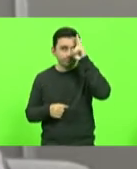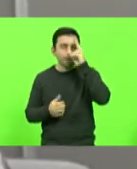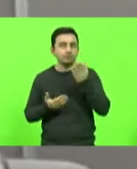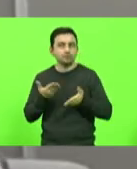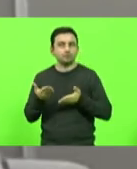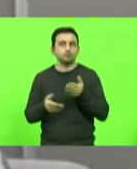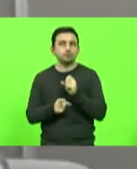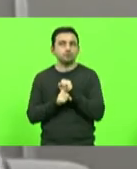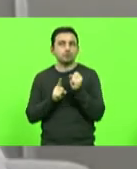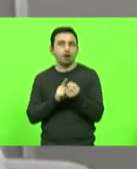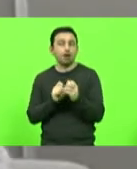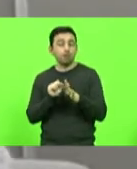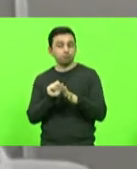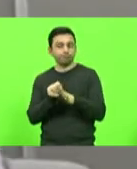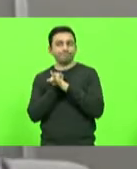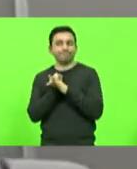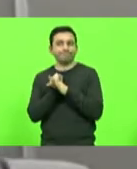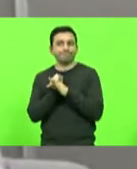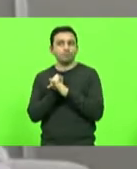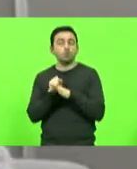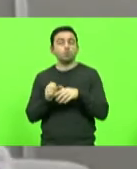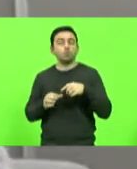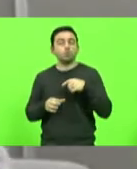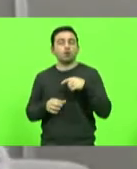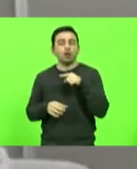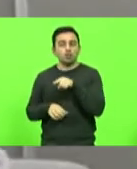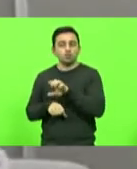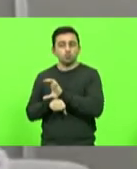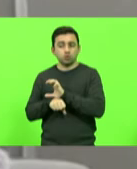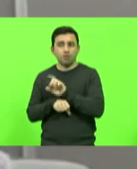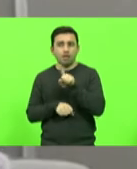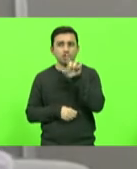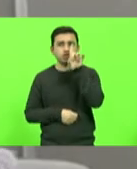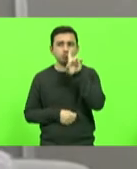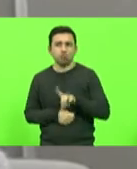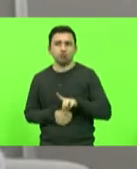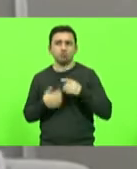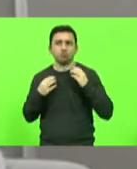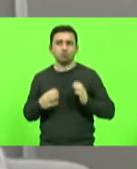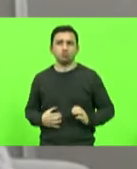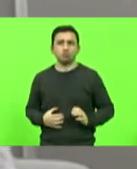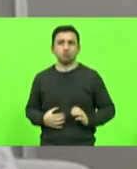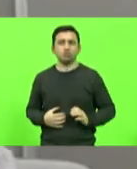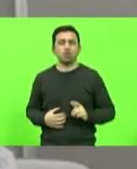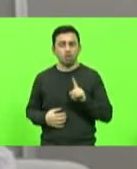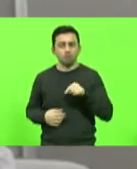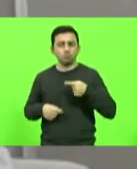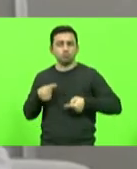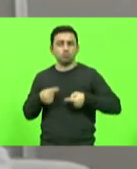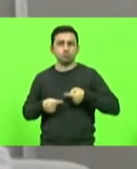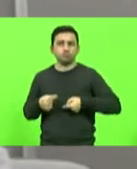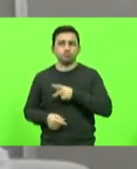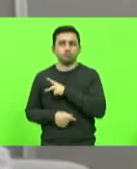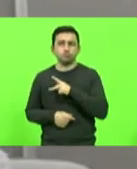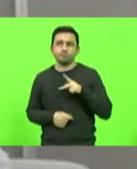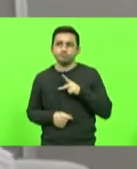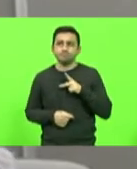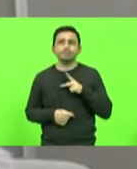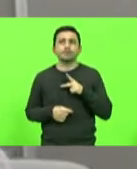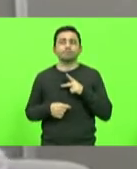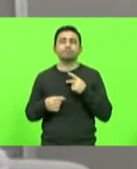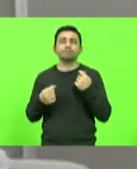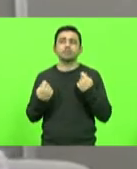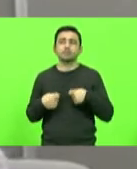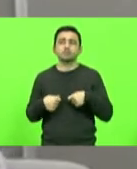é garantida na Constituição como um direito do cidadão. Ela é garantida como uma política pública. E daí a necessidade que o